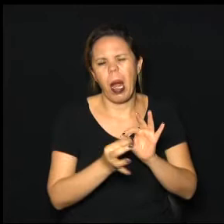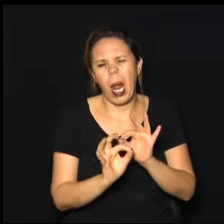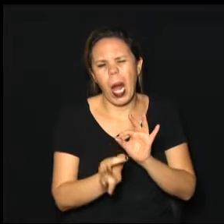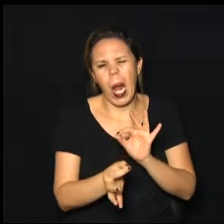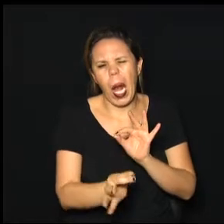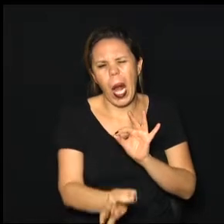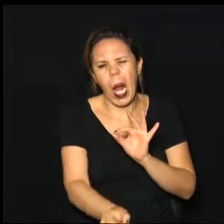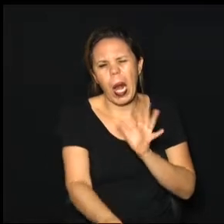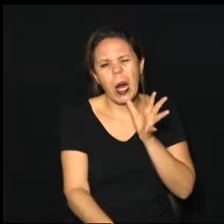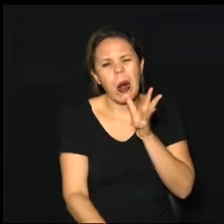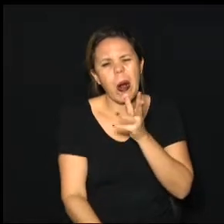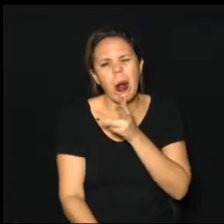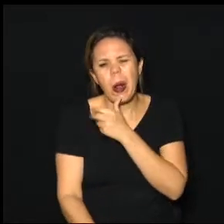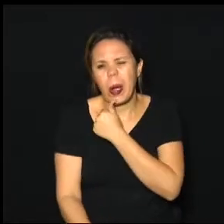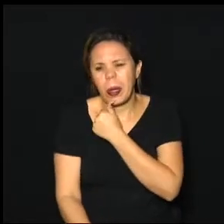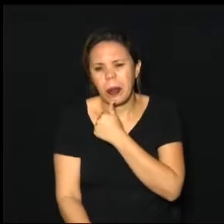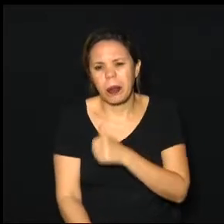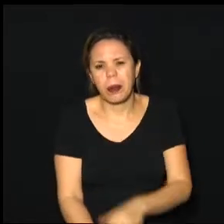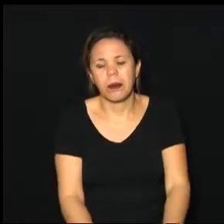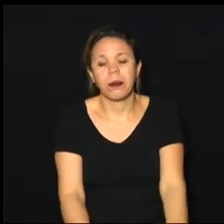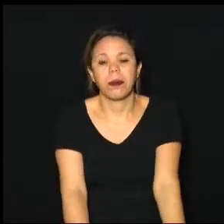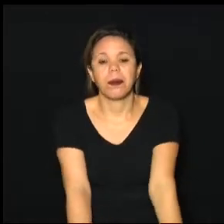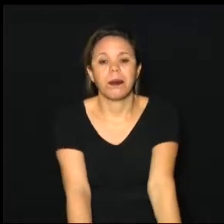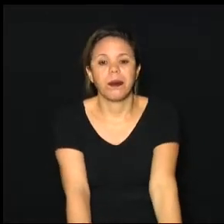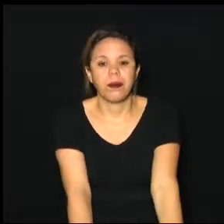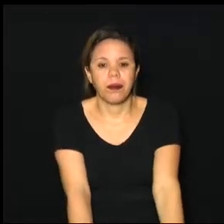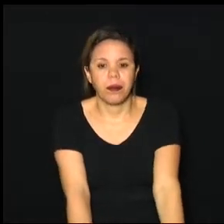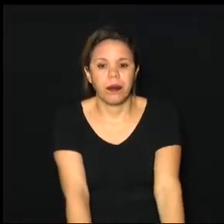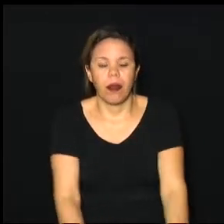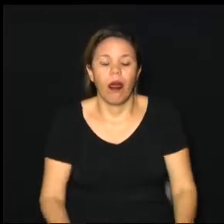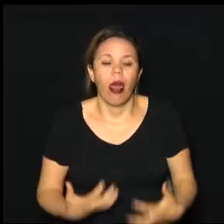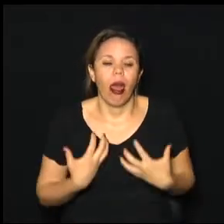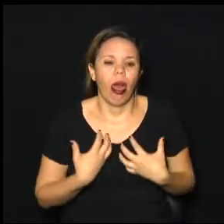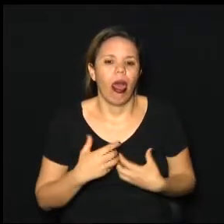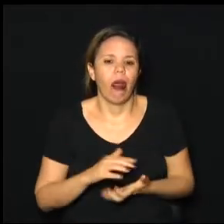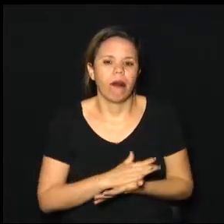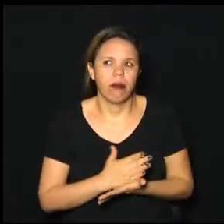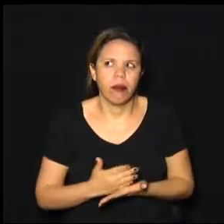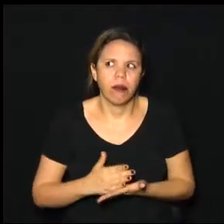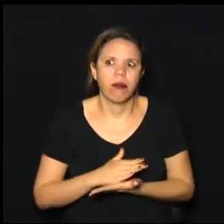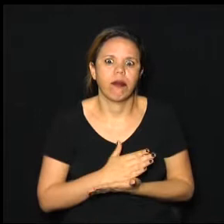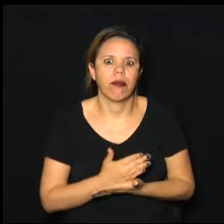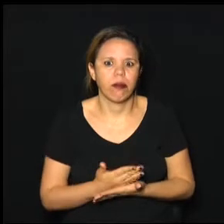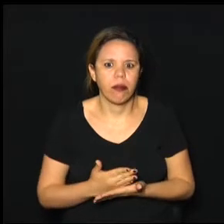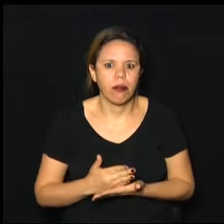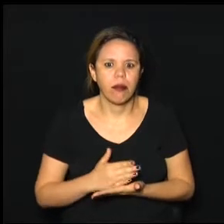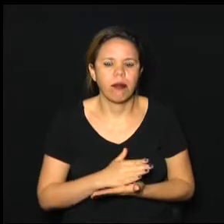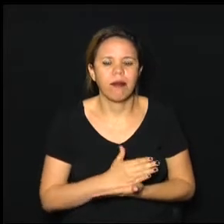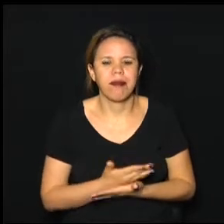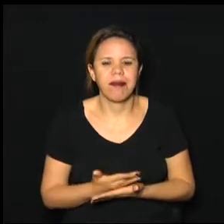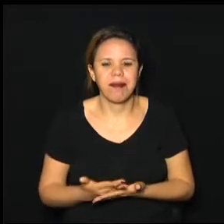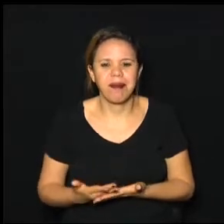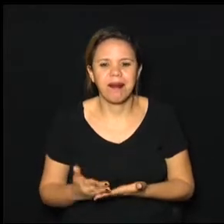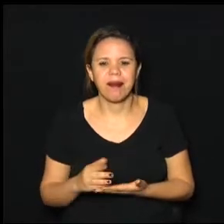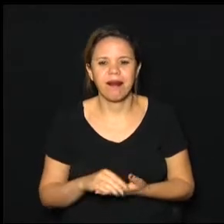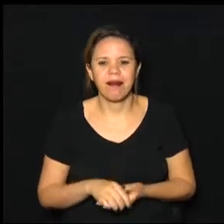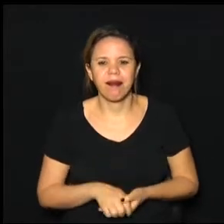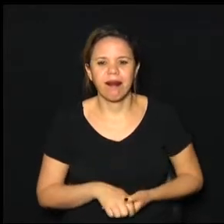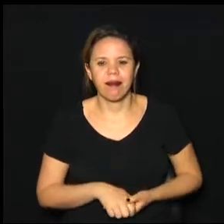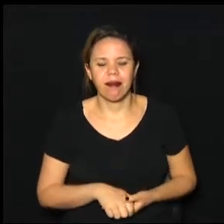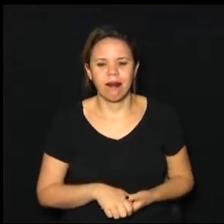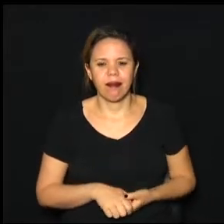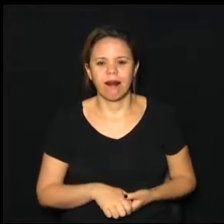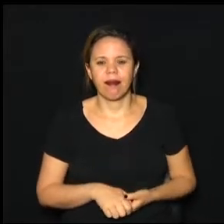longa, era uma campanha bastante cansativa, não é, Denis? Era uma campanha